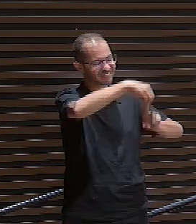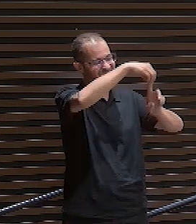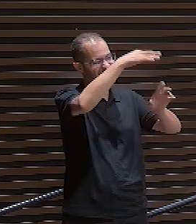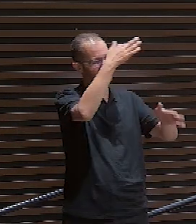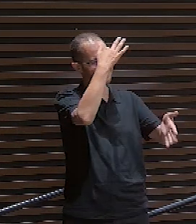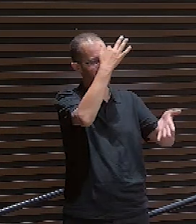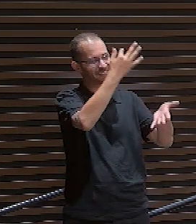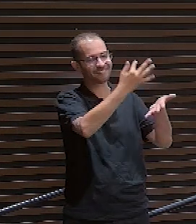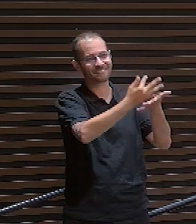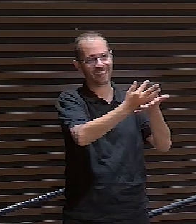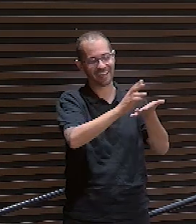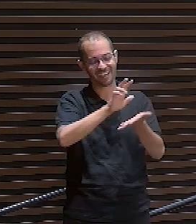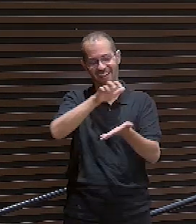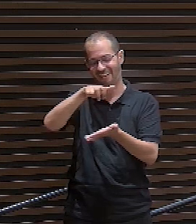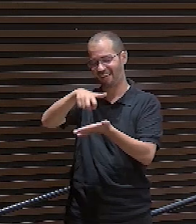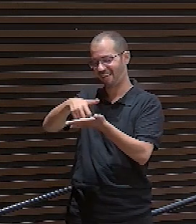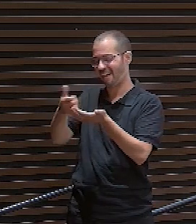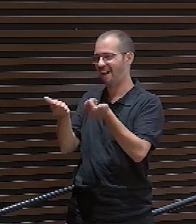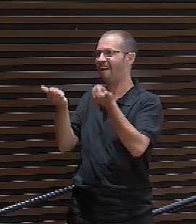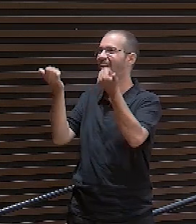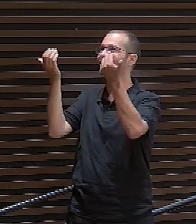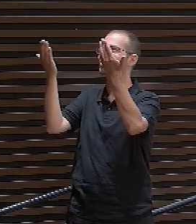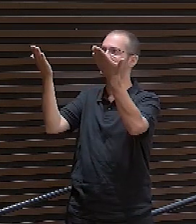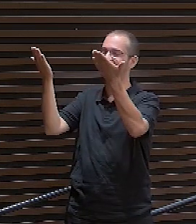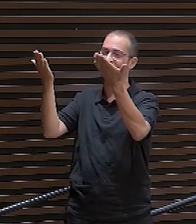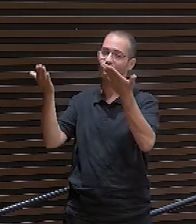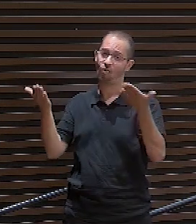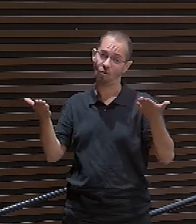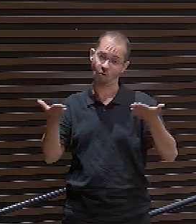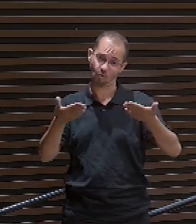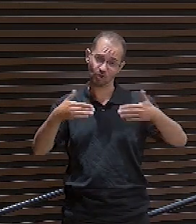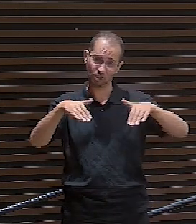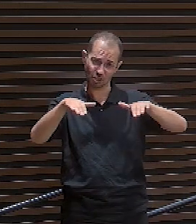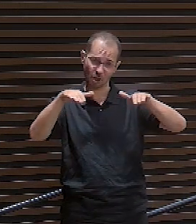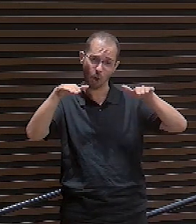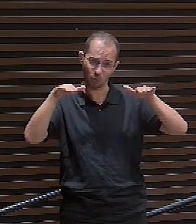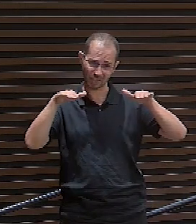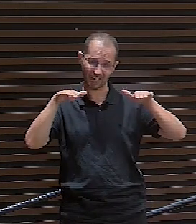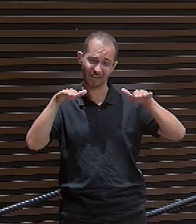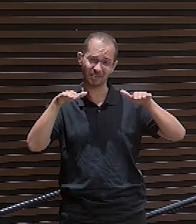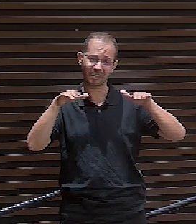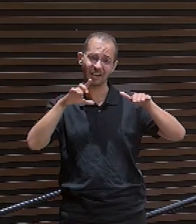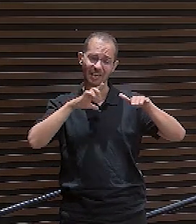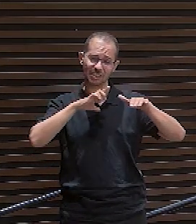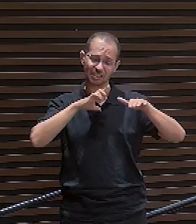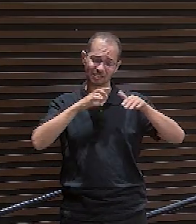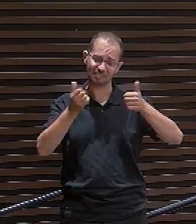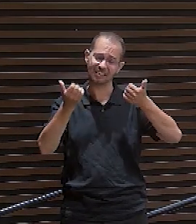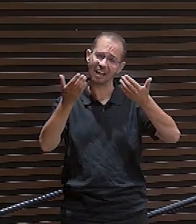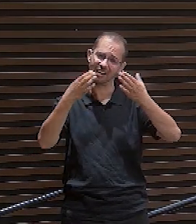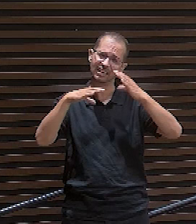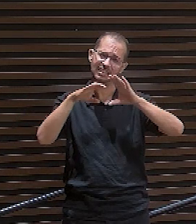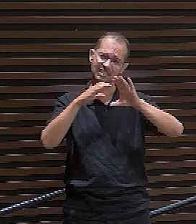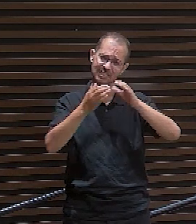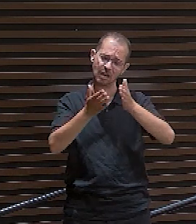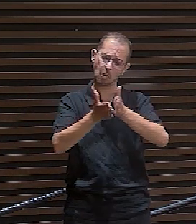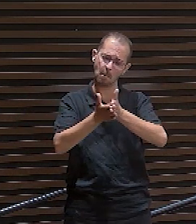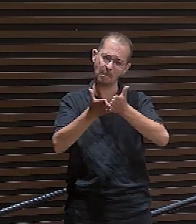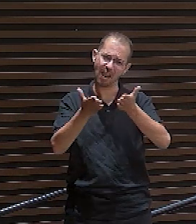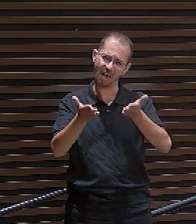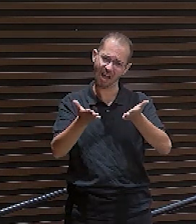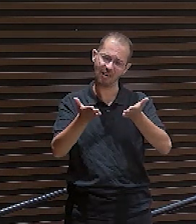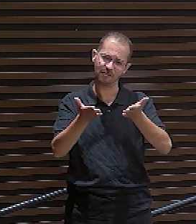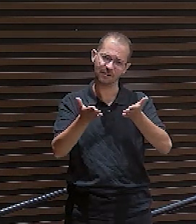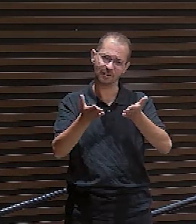rendição. Hoje, ao altar, nós trazemos canções, palavras, ofertas e até